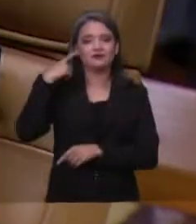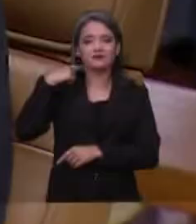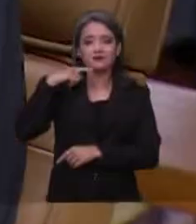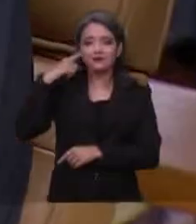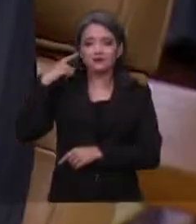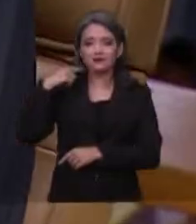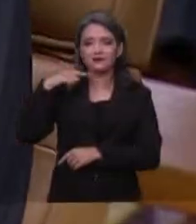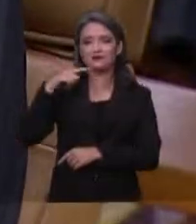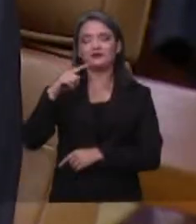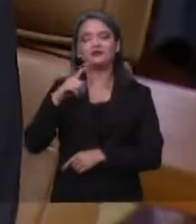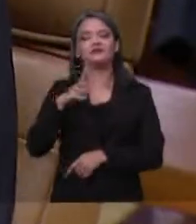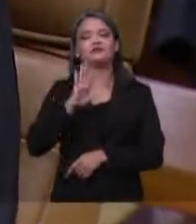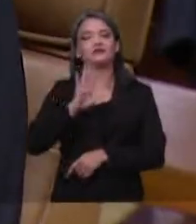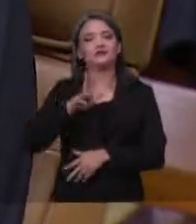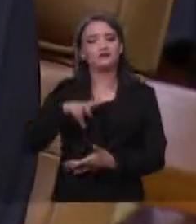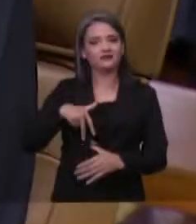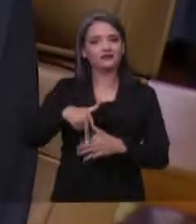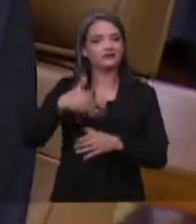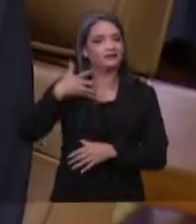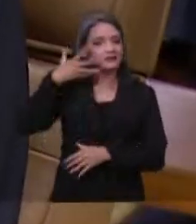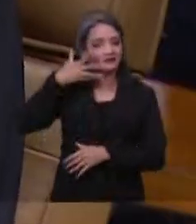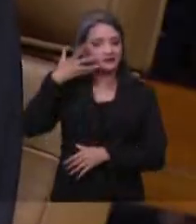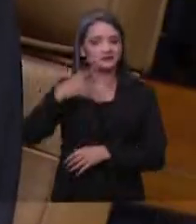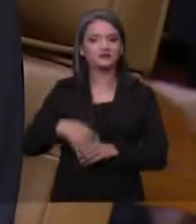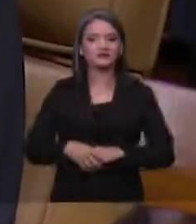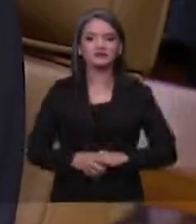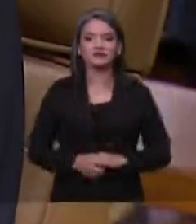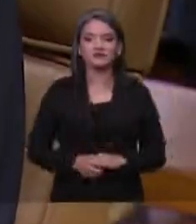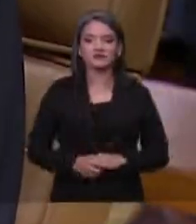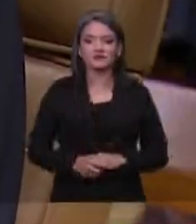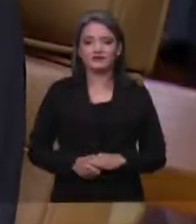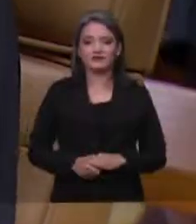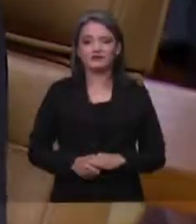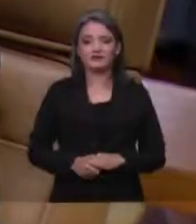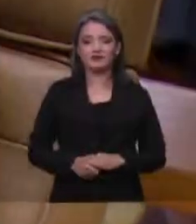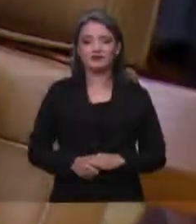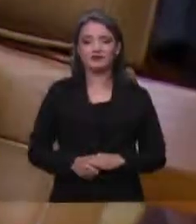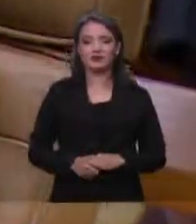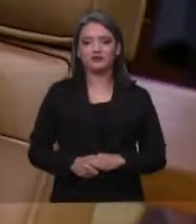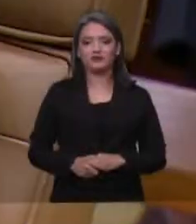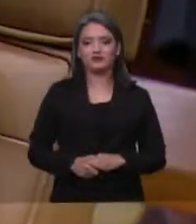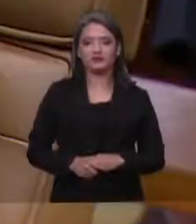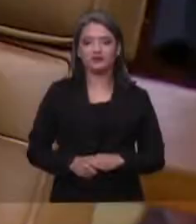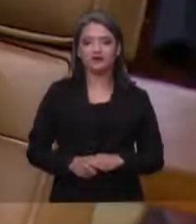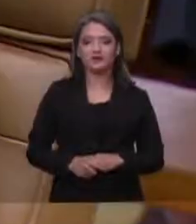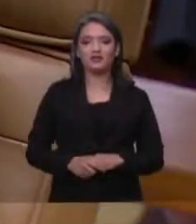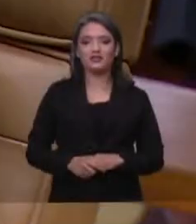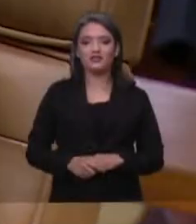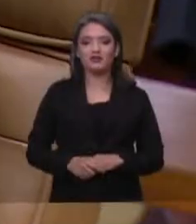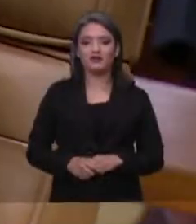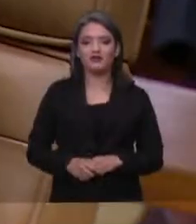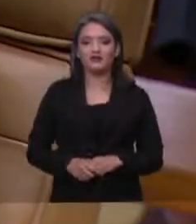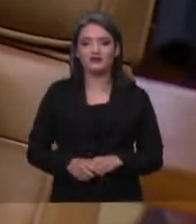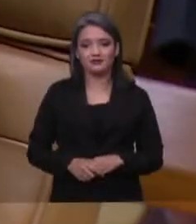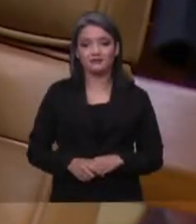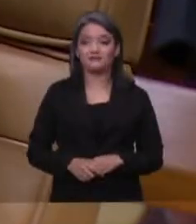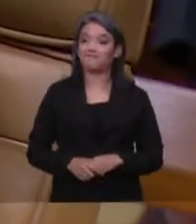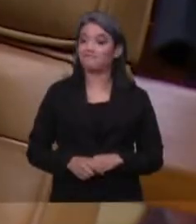se manifestaram da tribuna. Senhor presidente, branco, claros, cabelos isso não é de